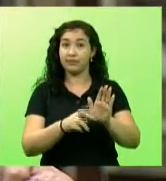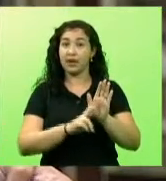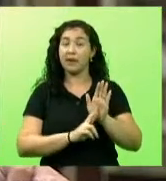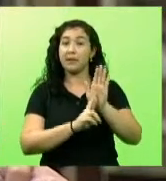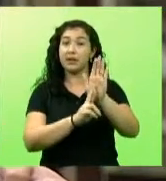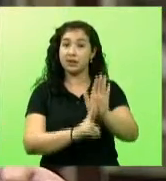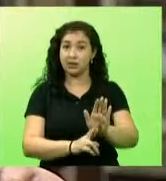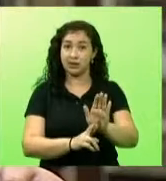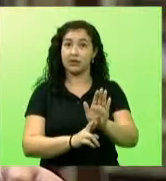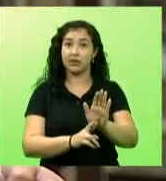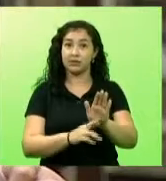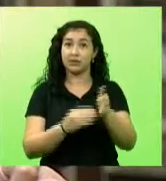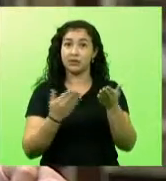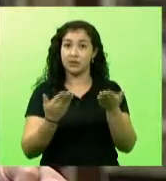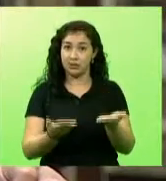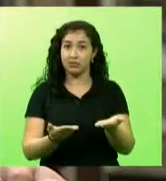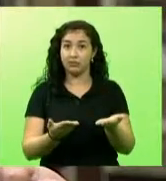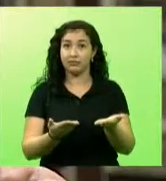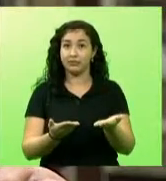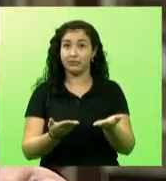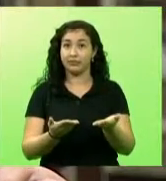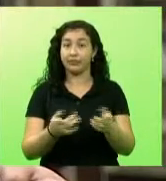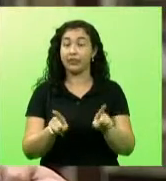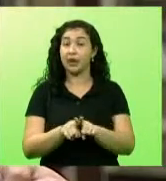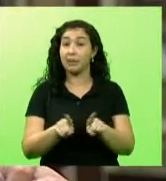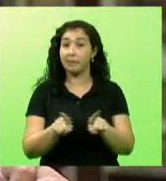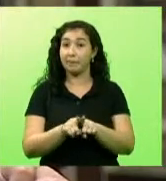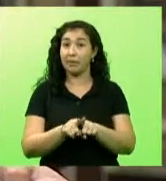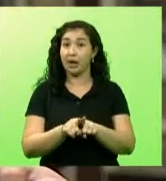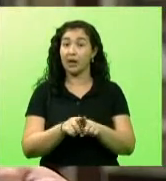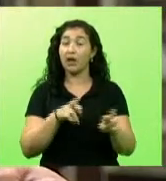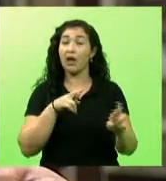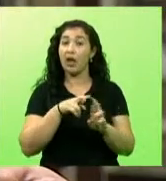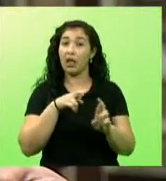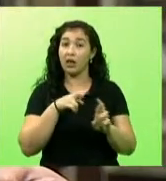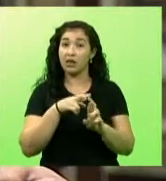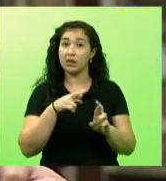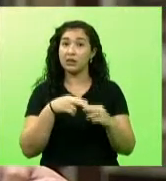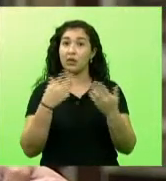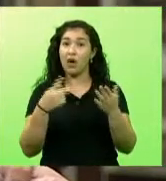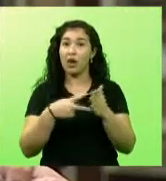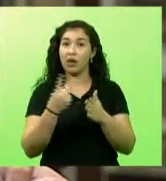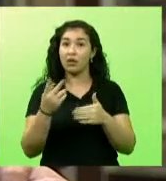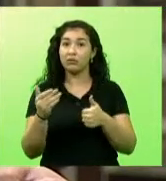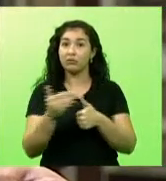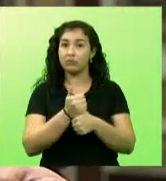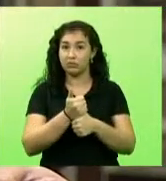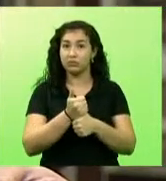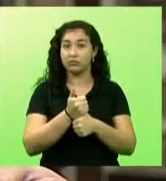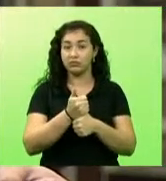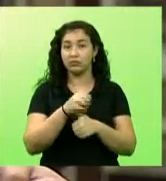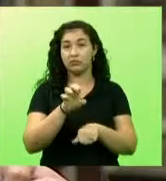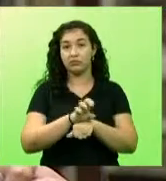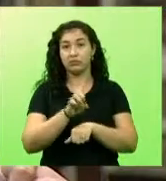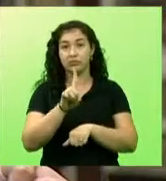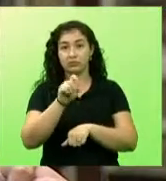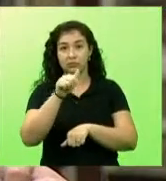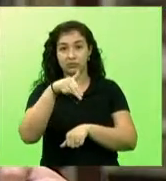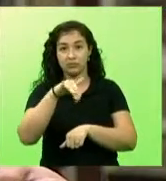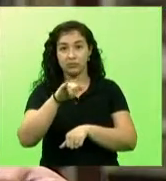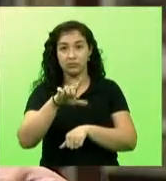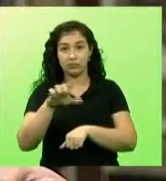representação. E, desta mesma forma, em relação à vice-governadora do Estado, senhora